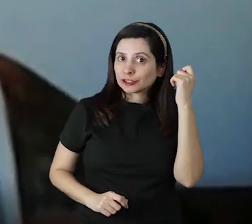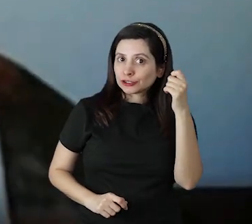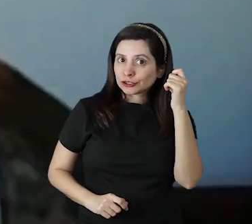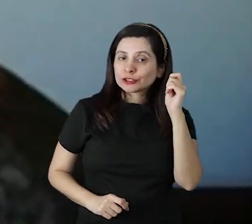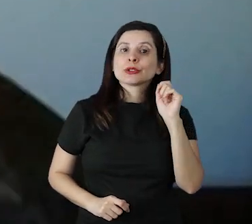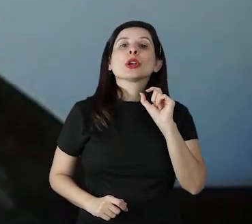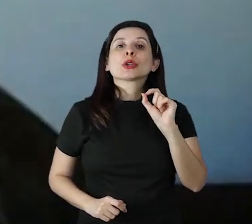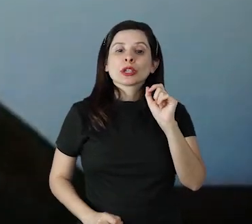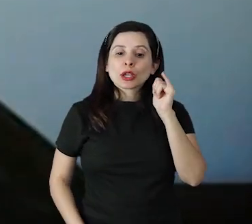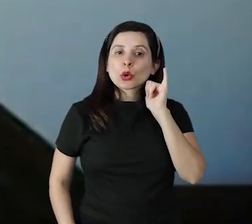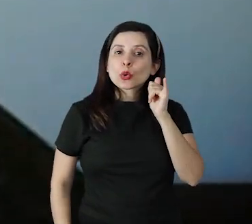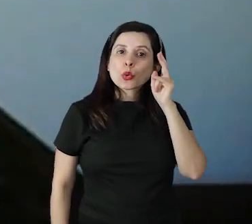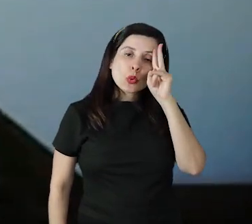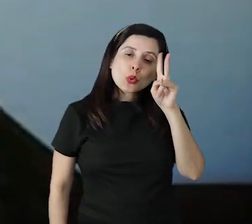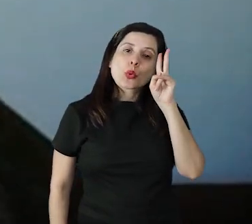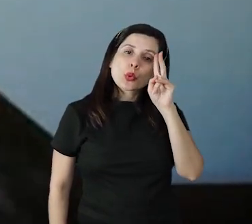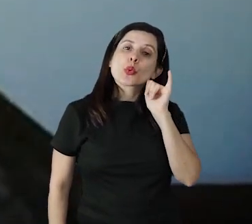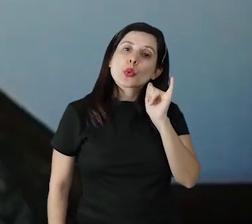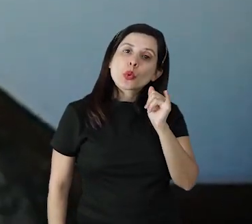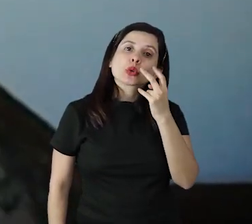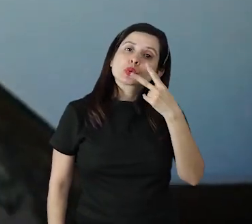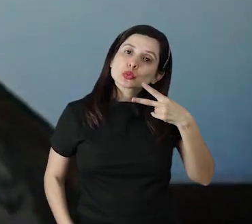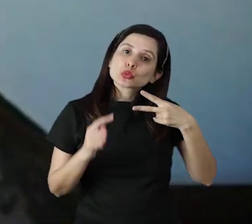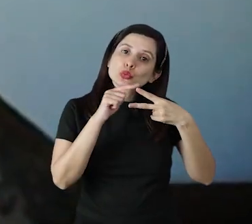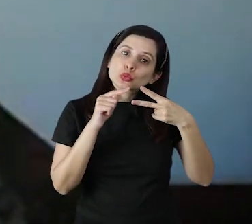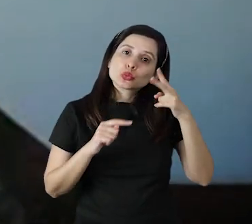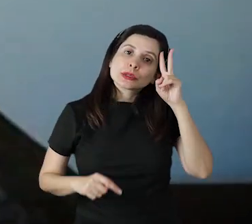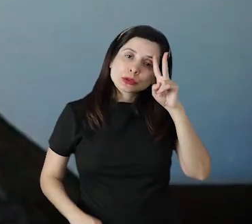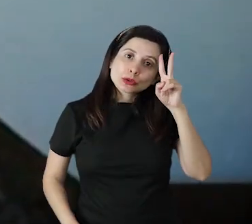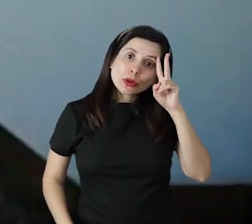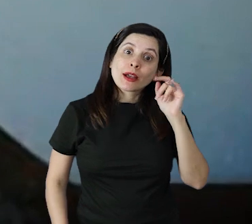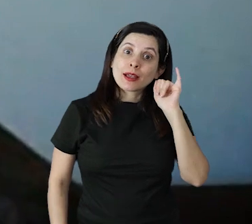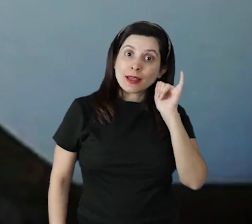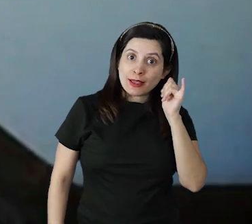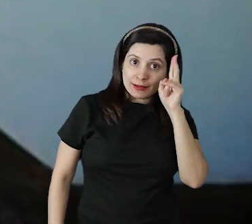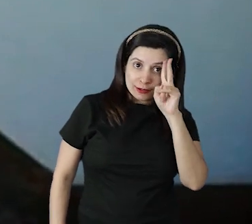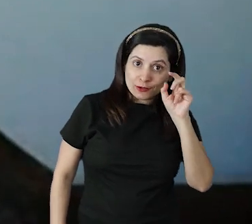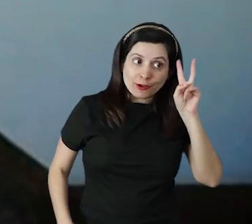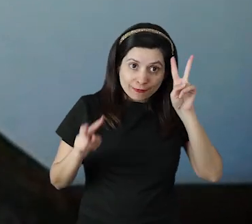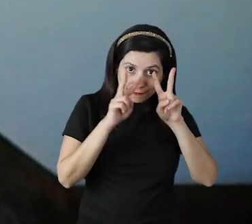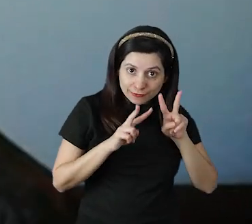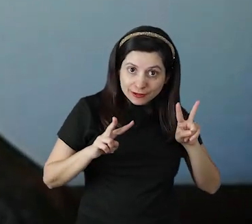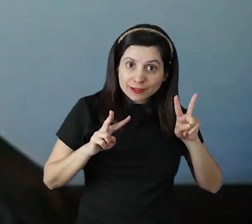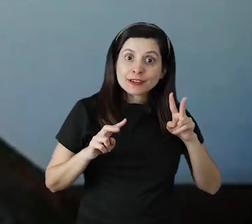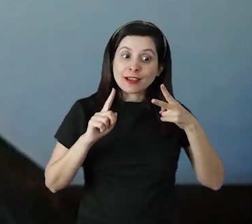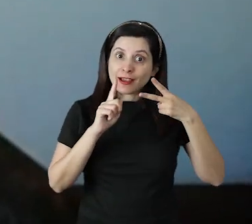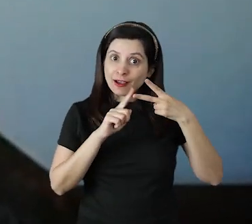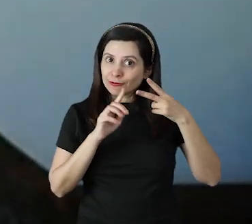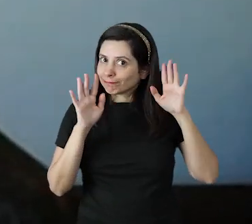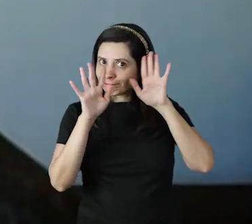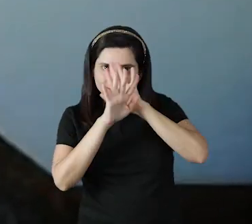conto conta 2 histórias, uma narrativa visível e uma narrativa